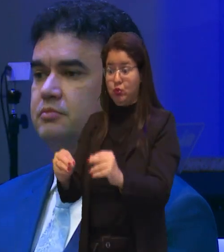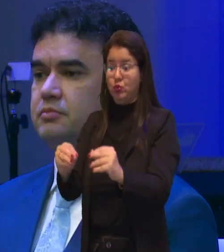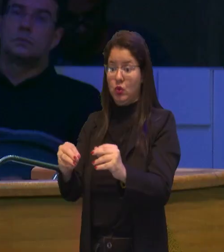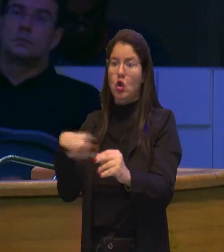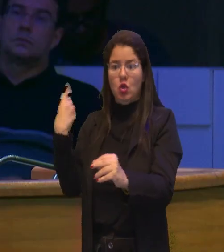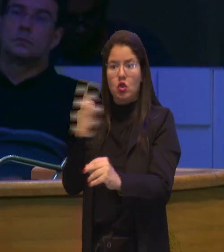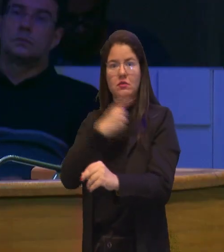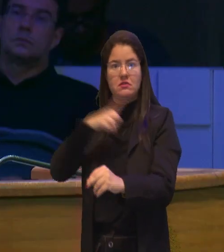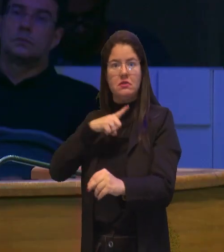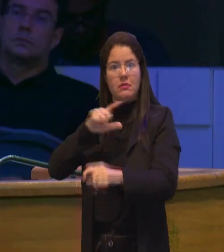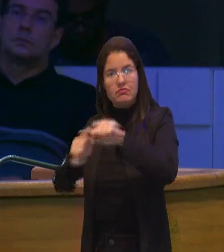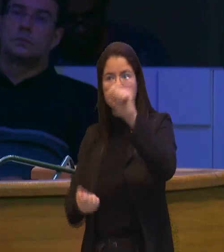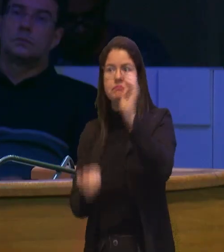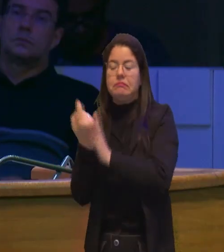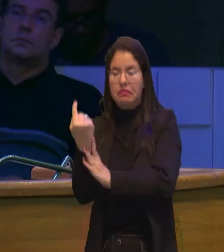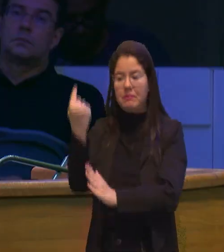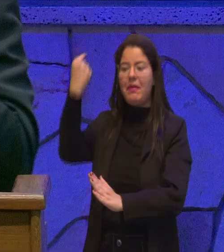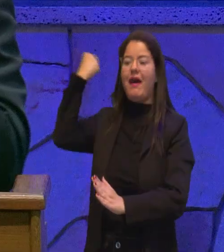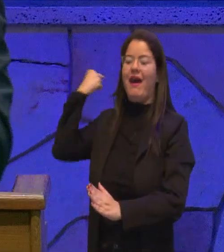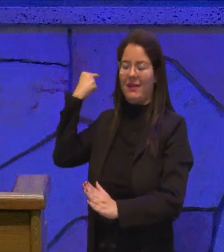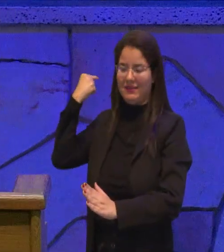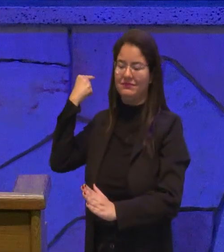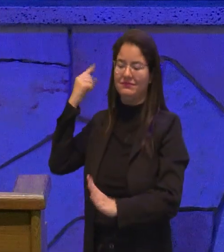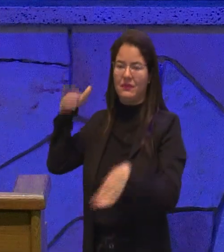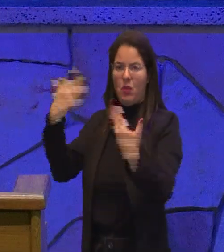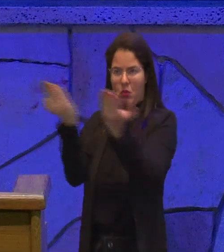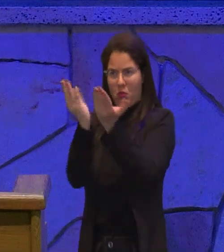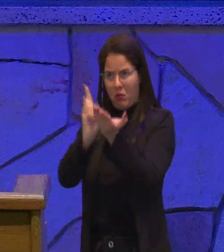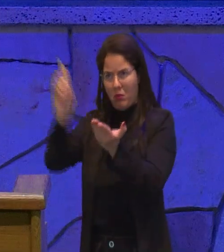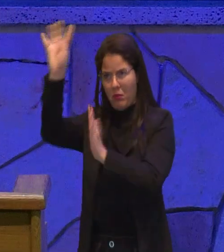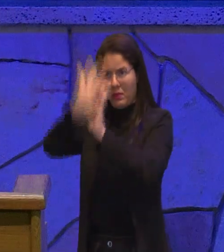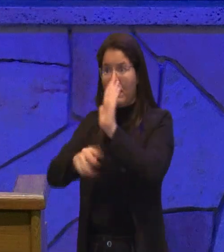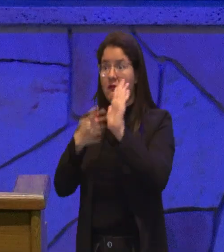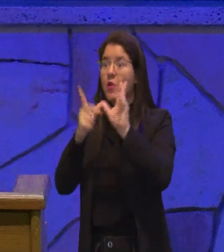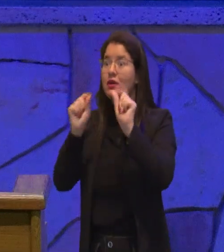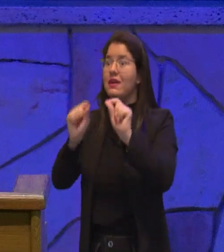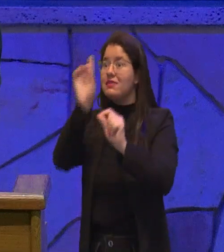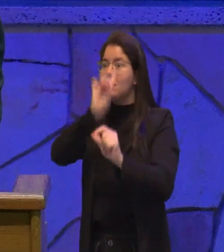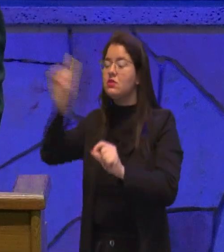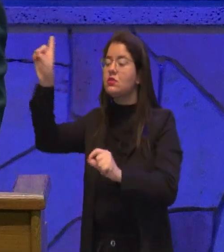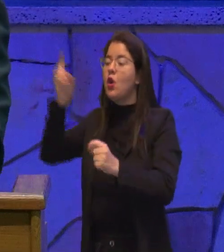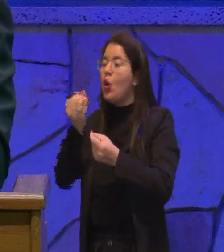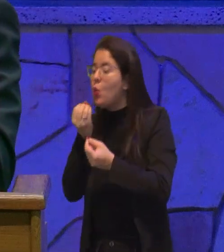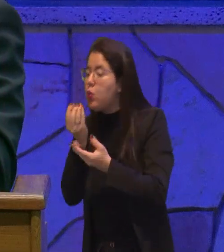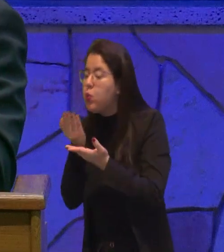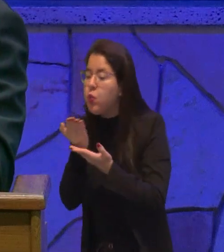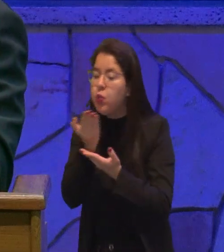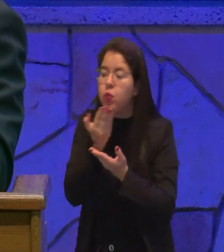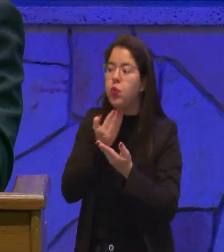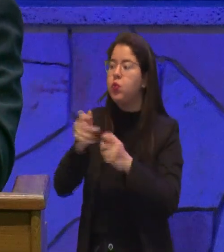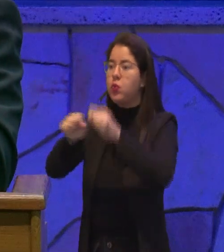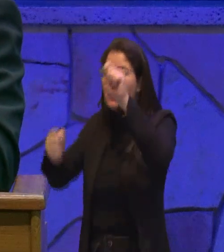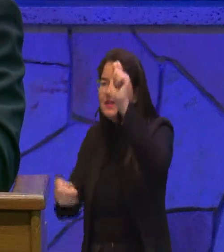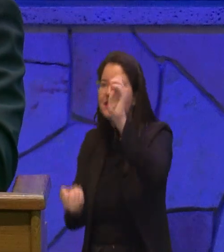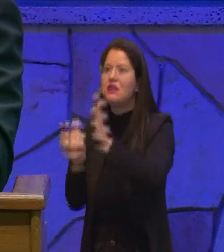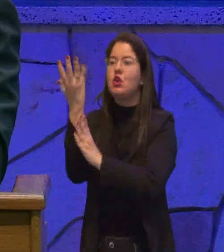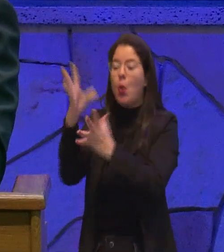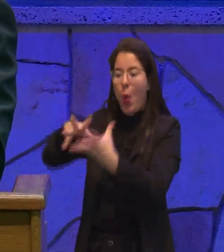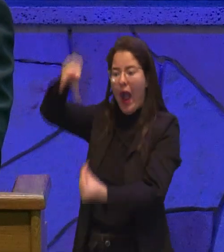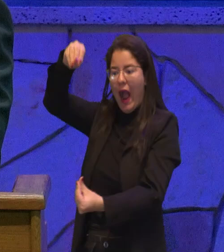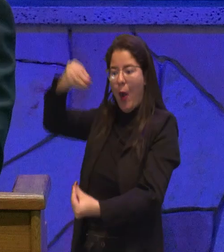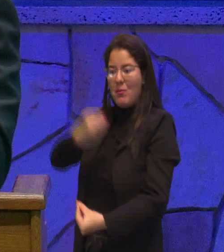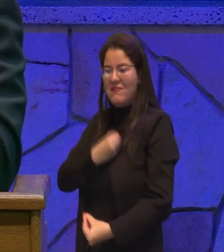uma origem. E diz aqui o texto bíblico que ele soprou e fez do ser humano uma alma vivente, alguém